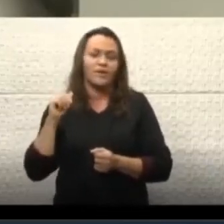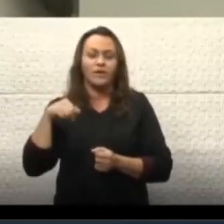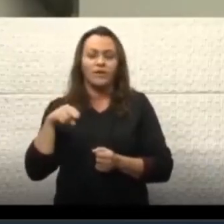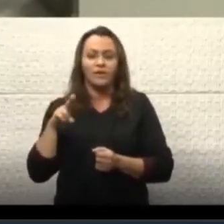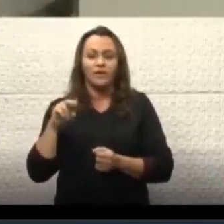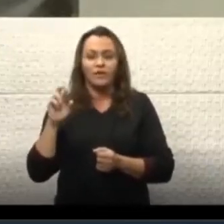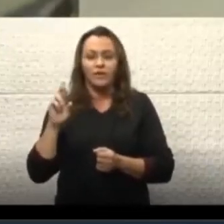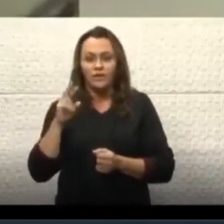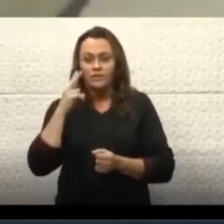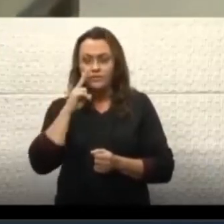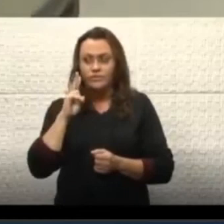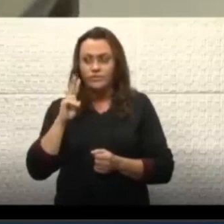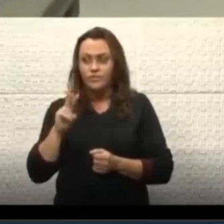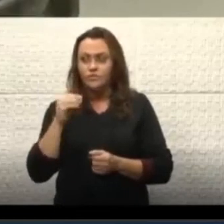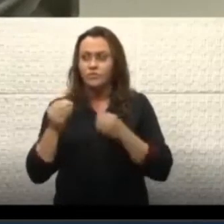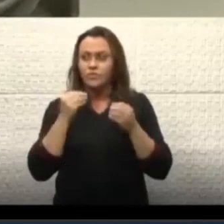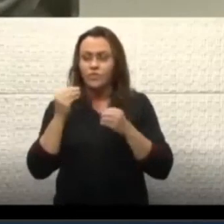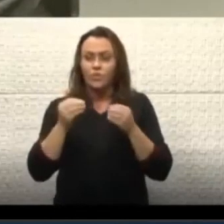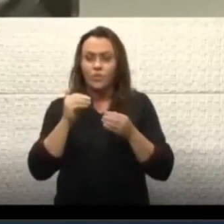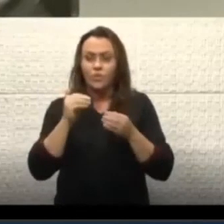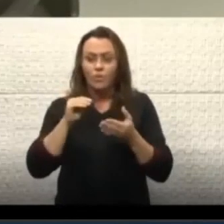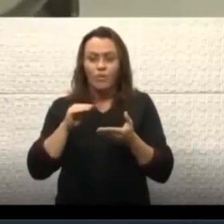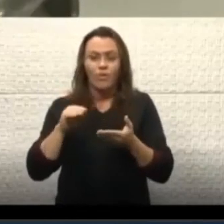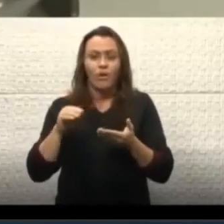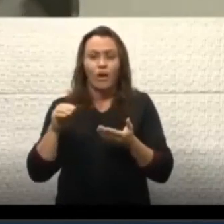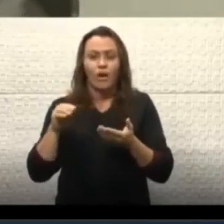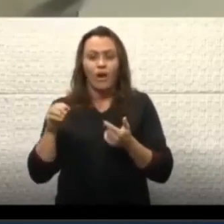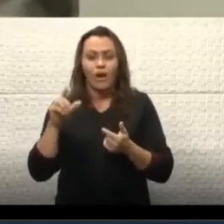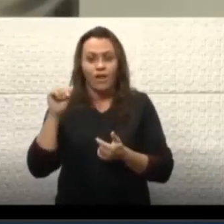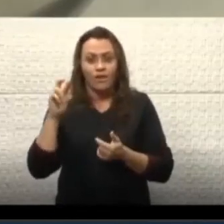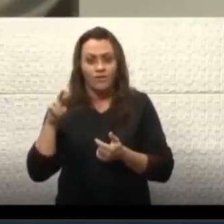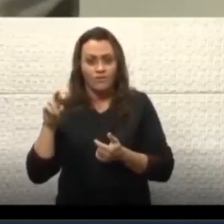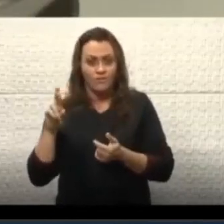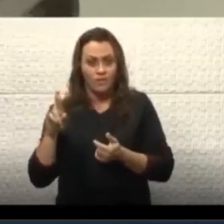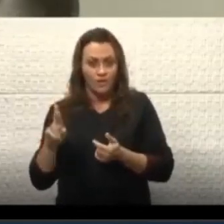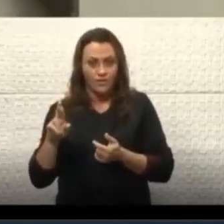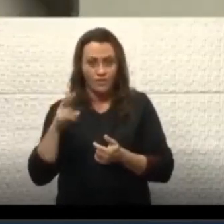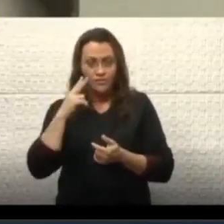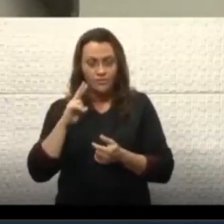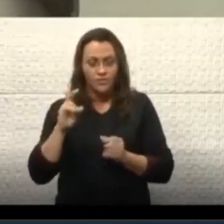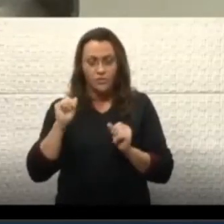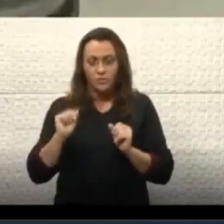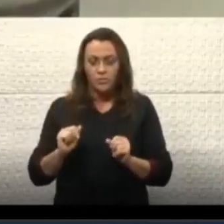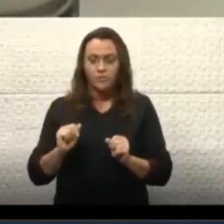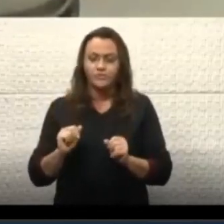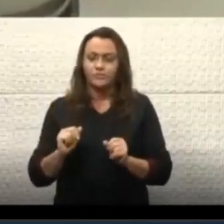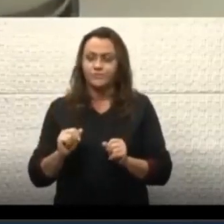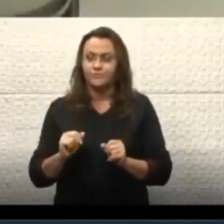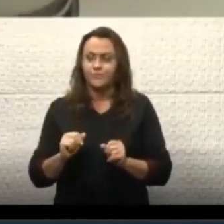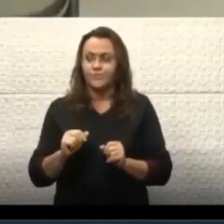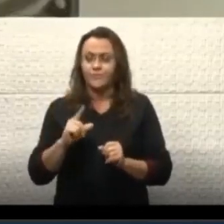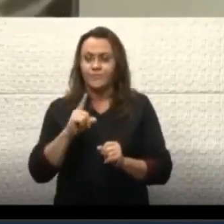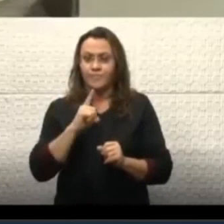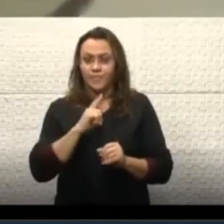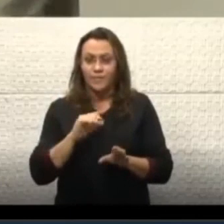Lavando. Então, esse procedimento agora da lavagem da peneira para o becker, ele pode gerar uma